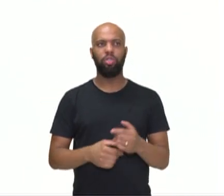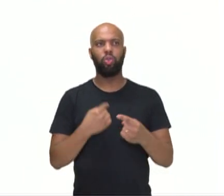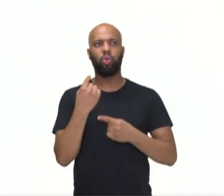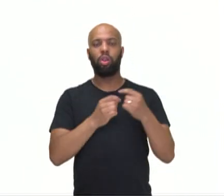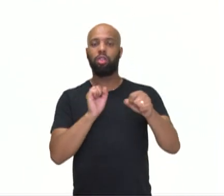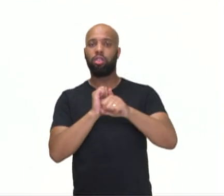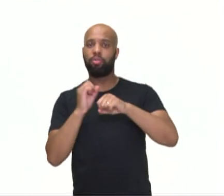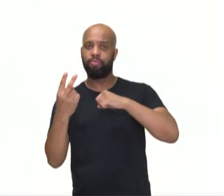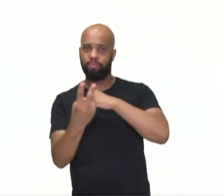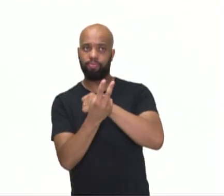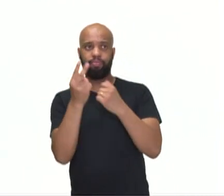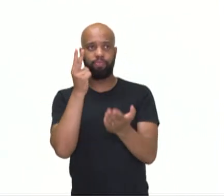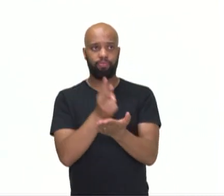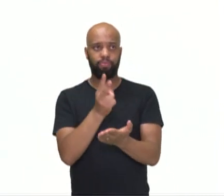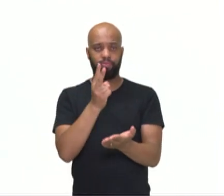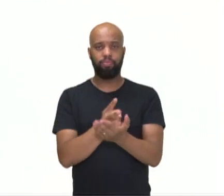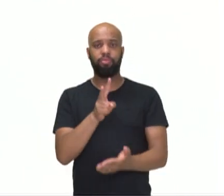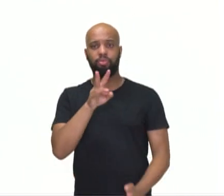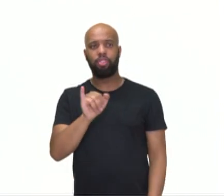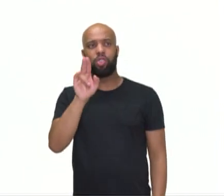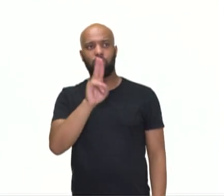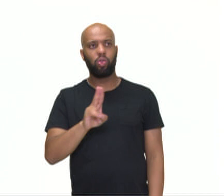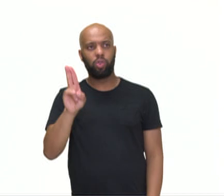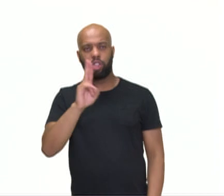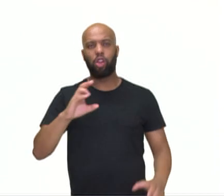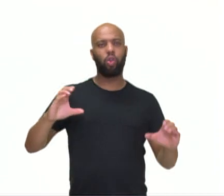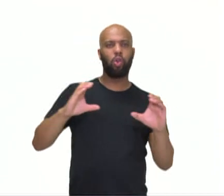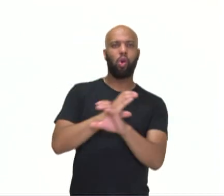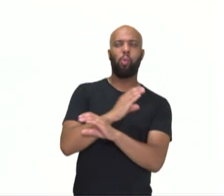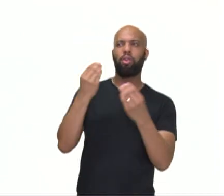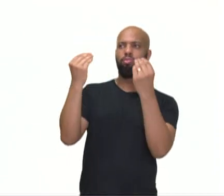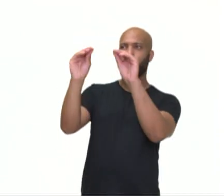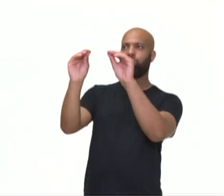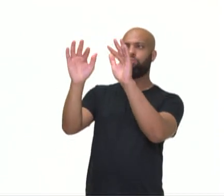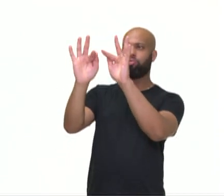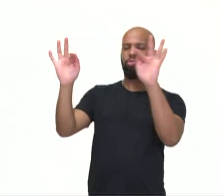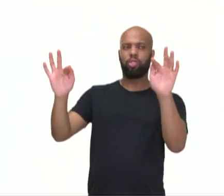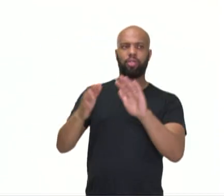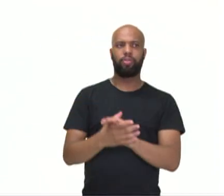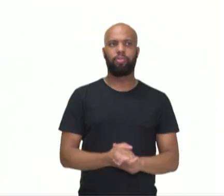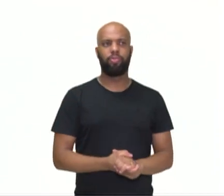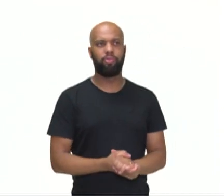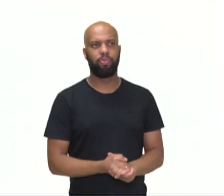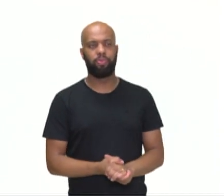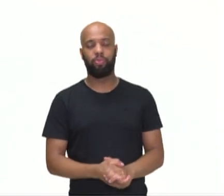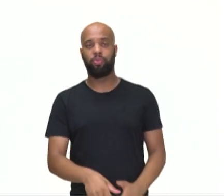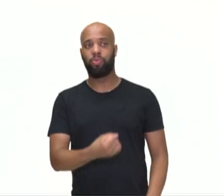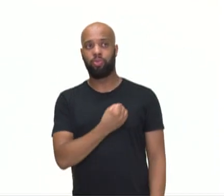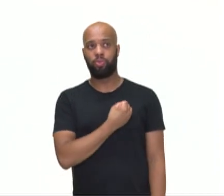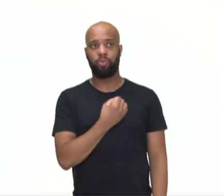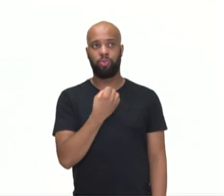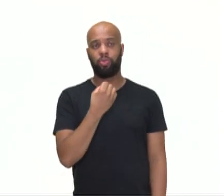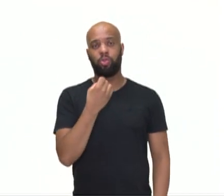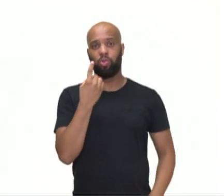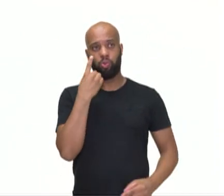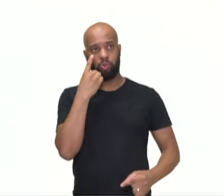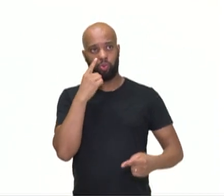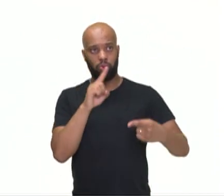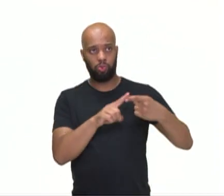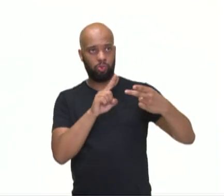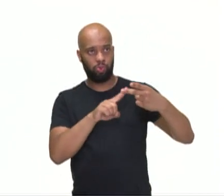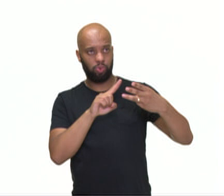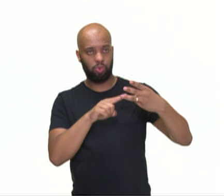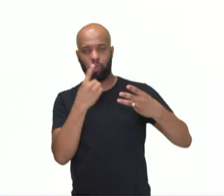advérbio de frequência nós vamos usar para completar a nossa frase? Never, sometimes